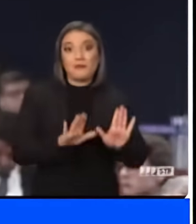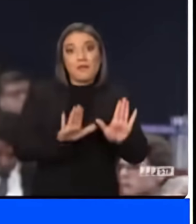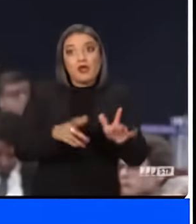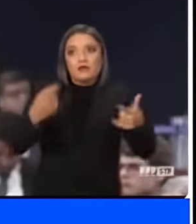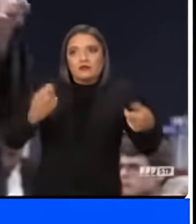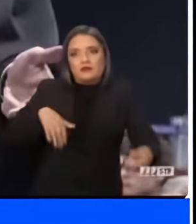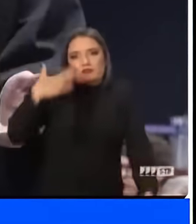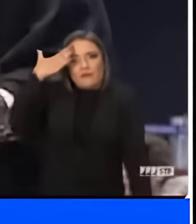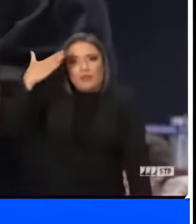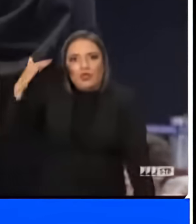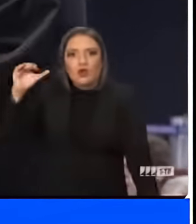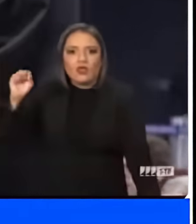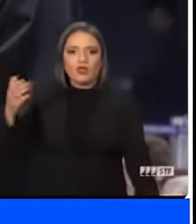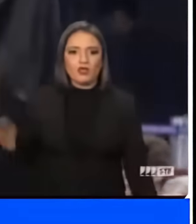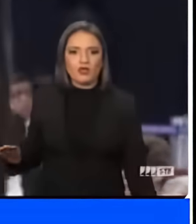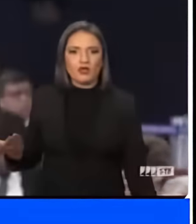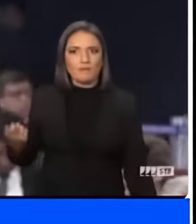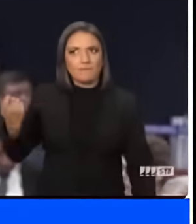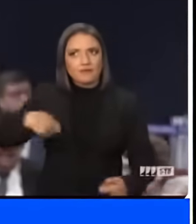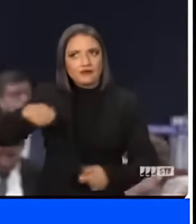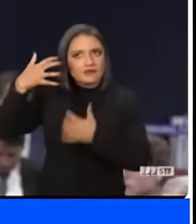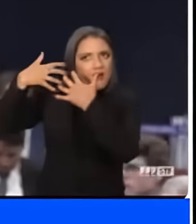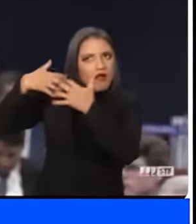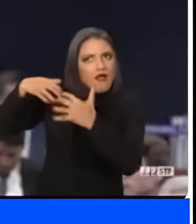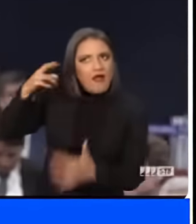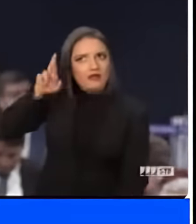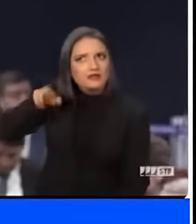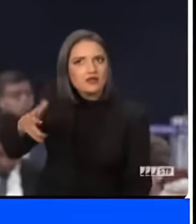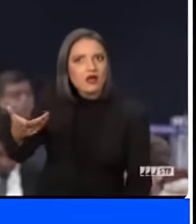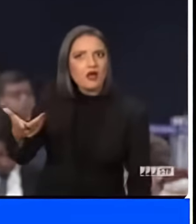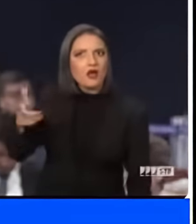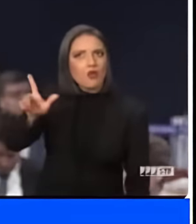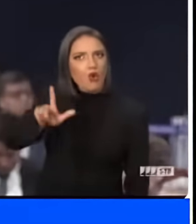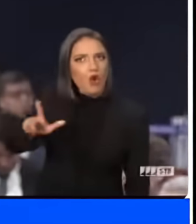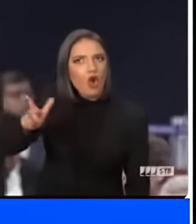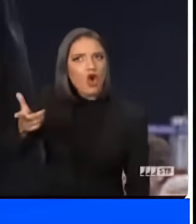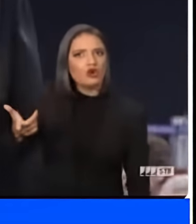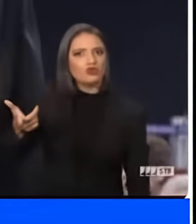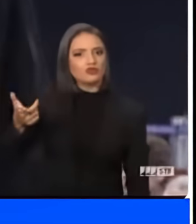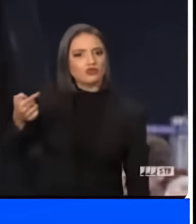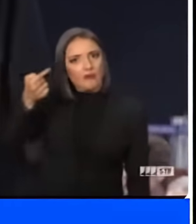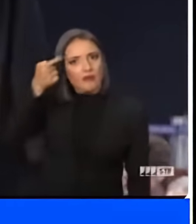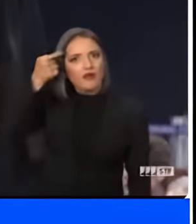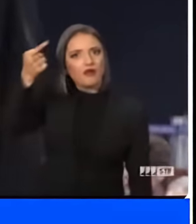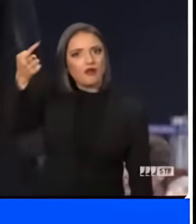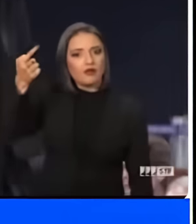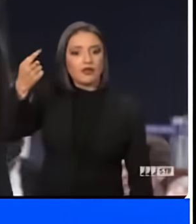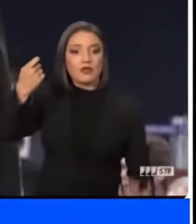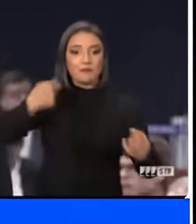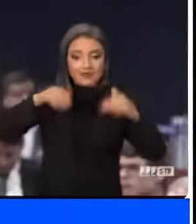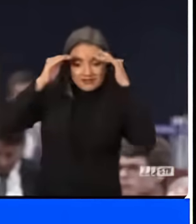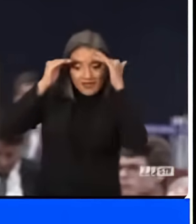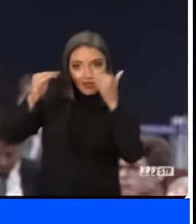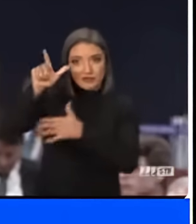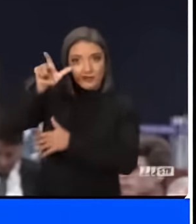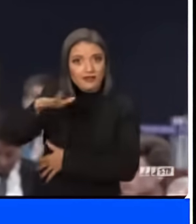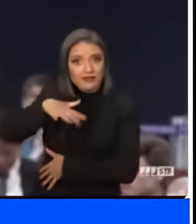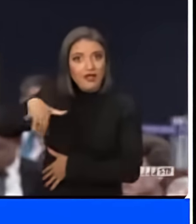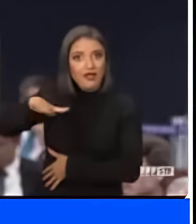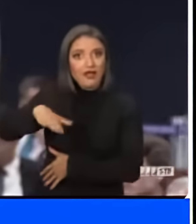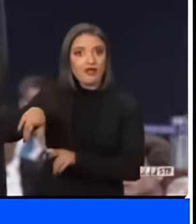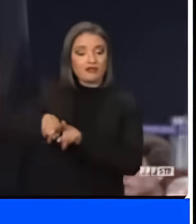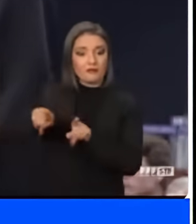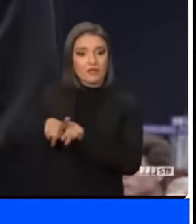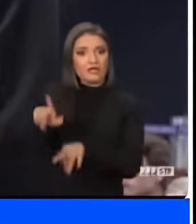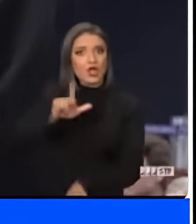saber, também tem racionalidade, também tem lógica. E é preciso respeitar a lógica, a racionalidade. É preciso ter